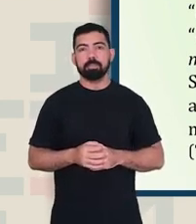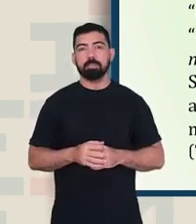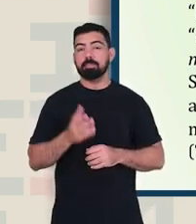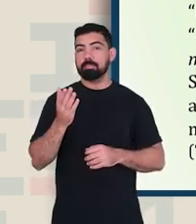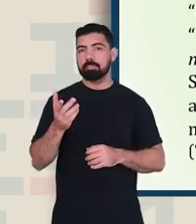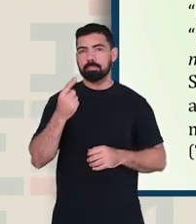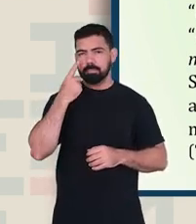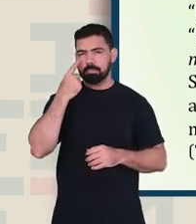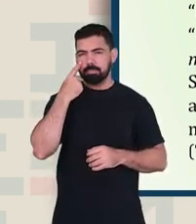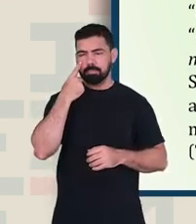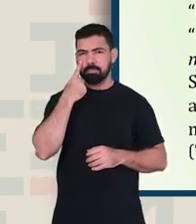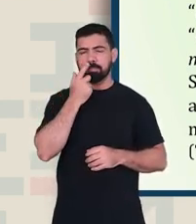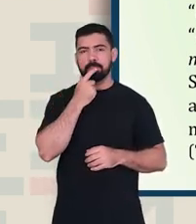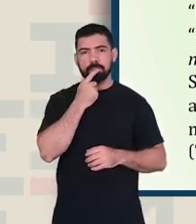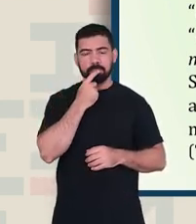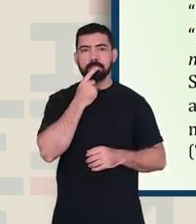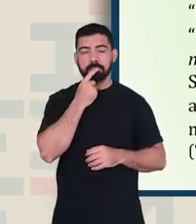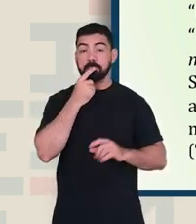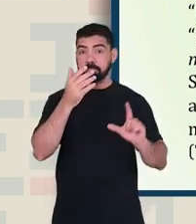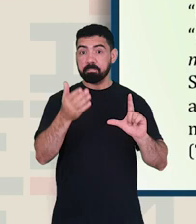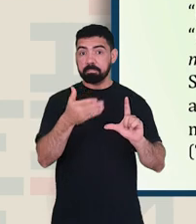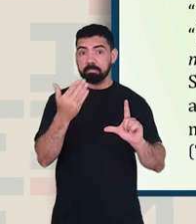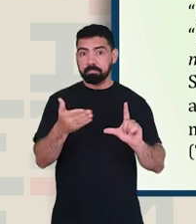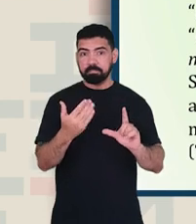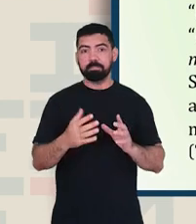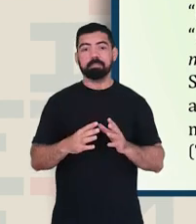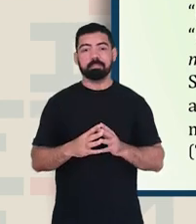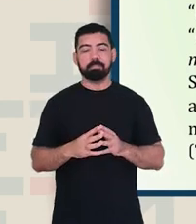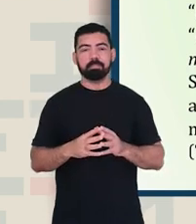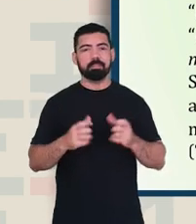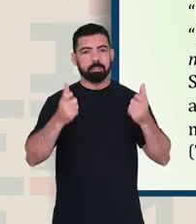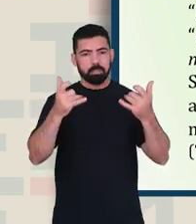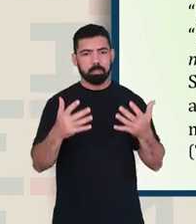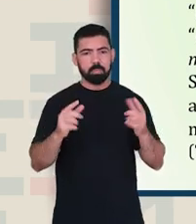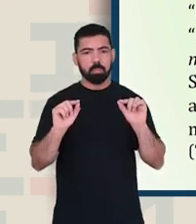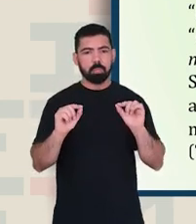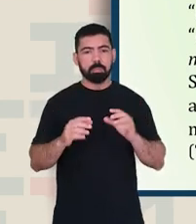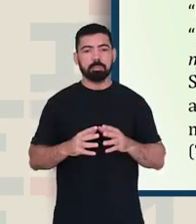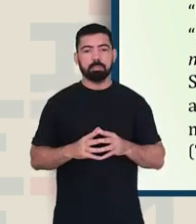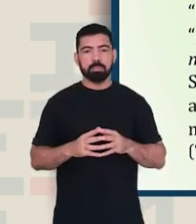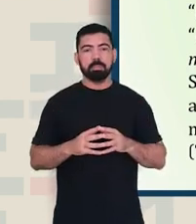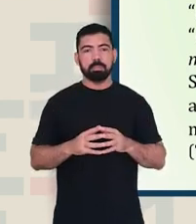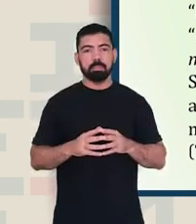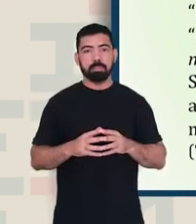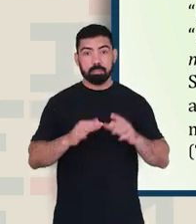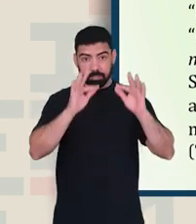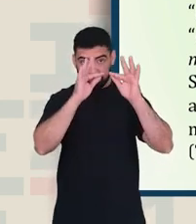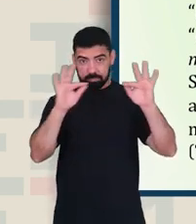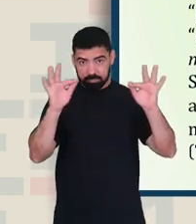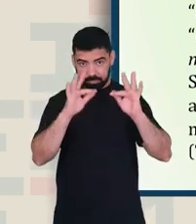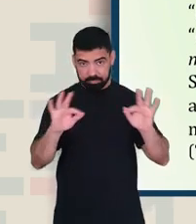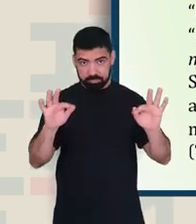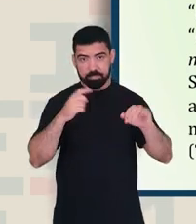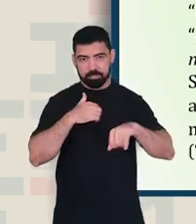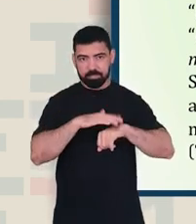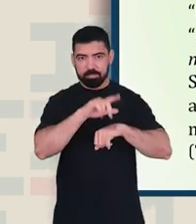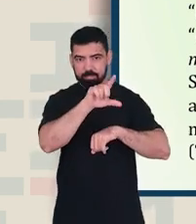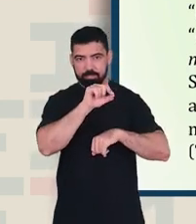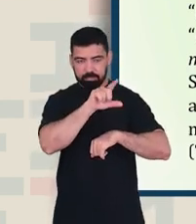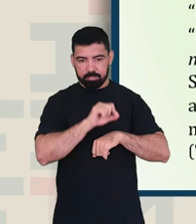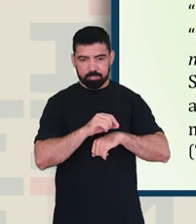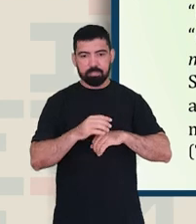Ler aqui no slide. Estas frases que eu vou ler